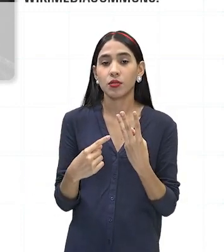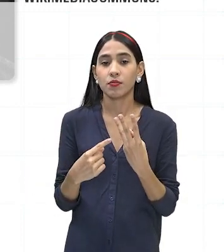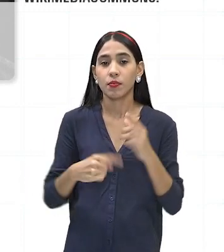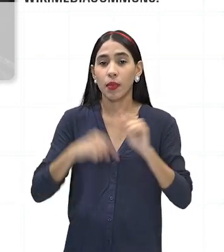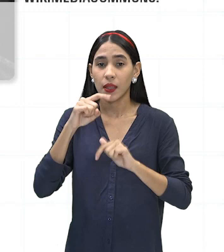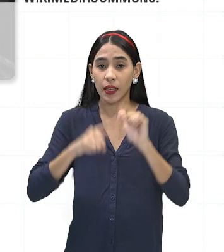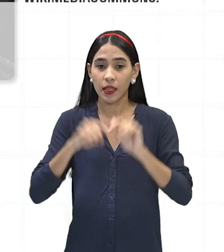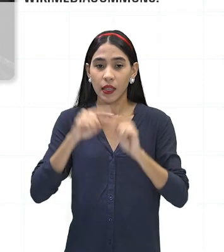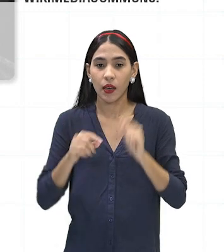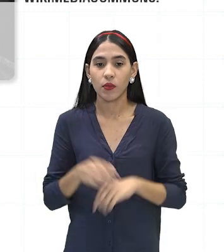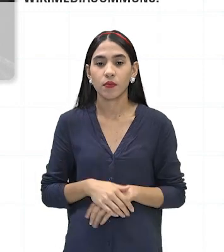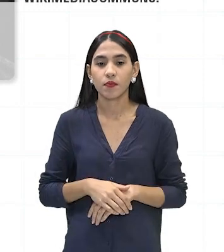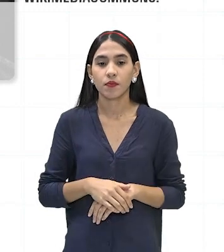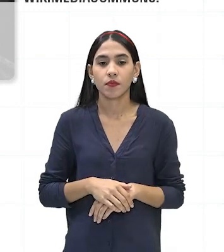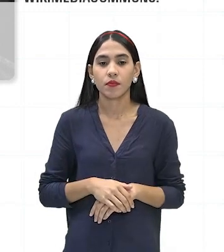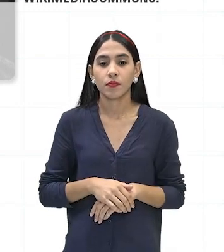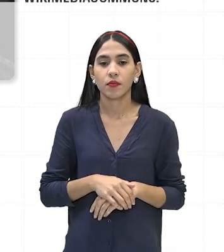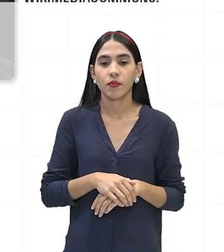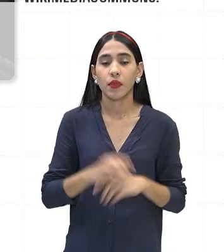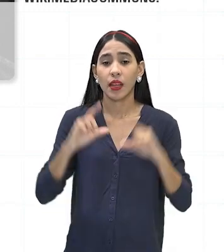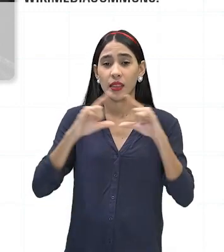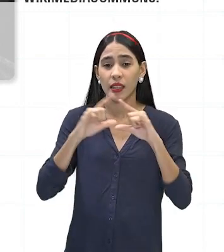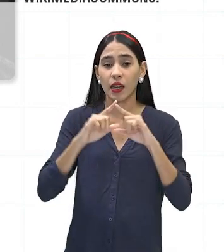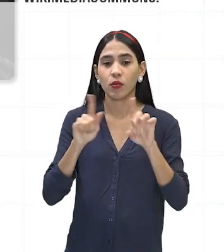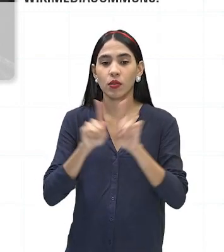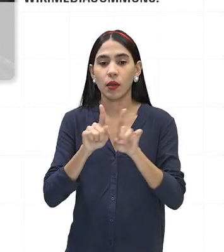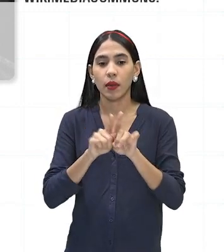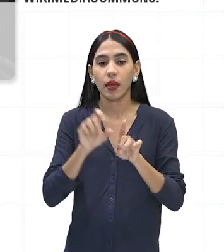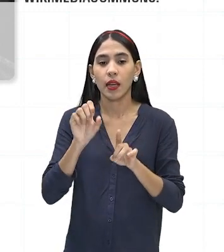tá? Triângulo, sanfona e zabumba.